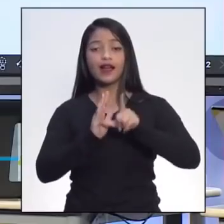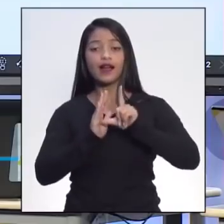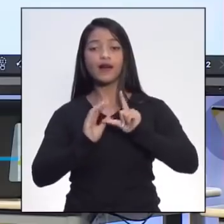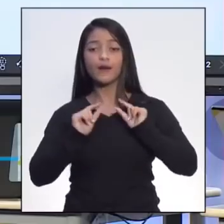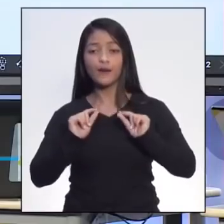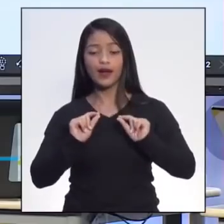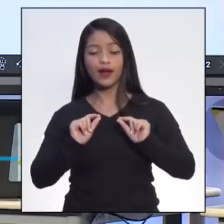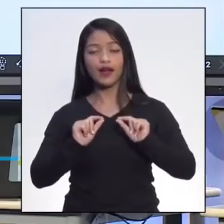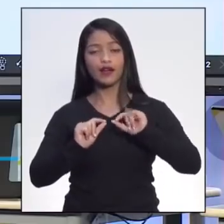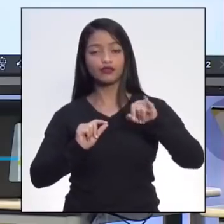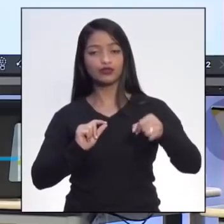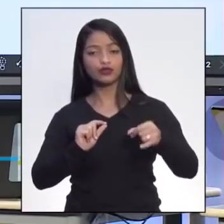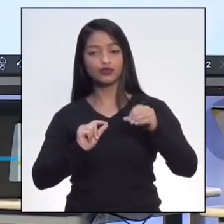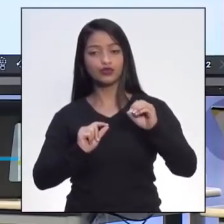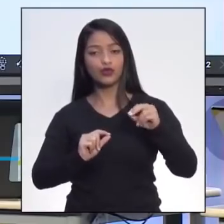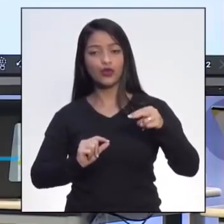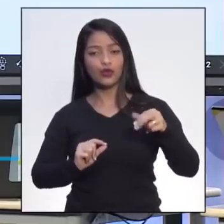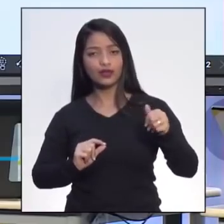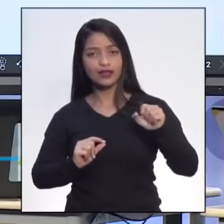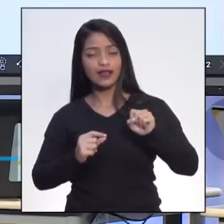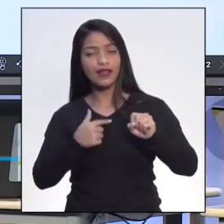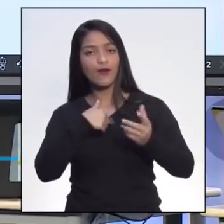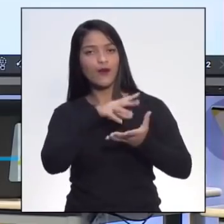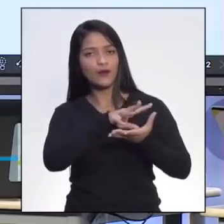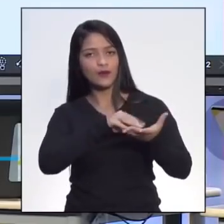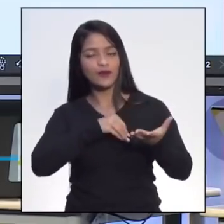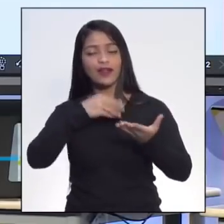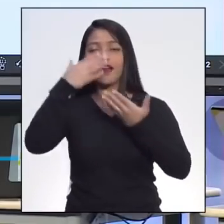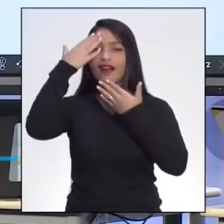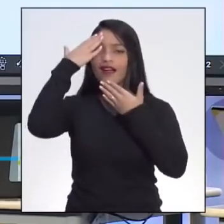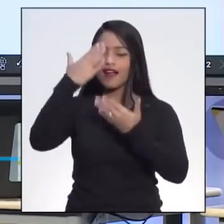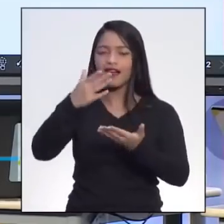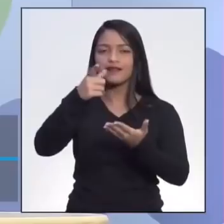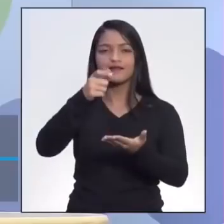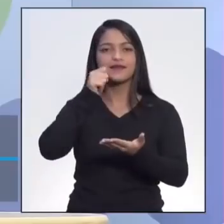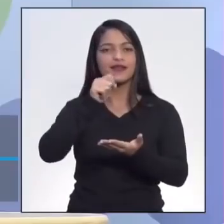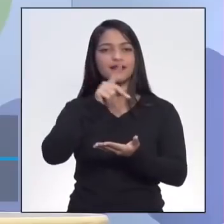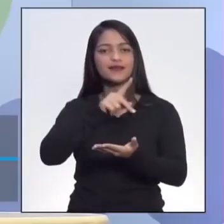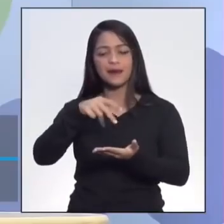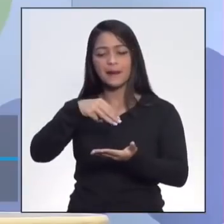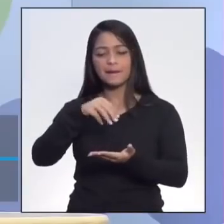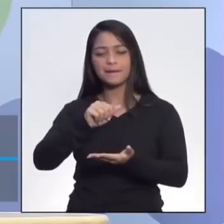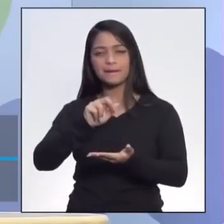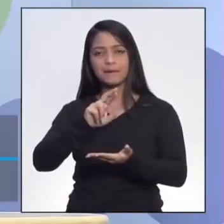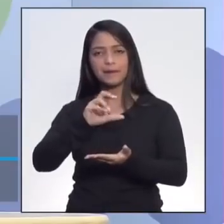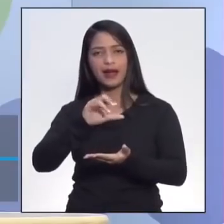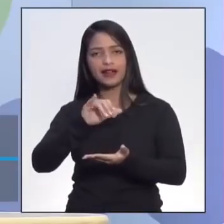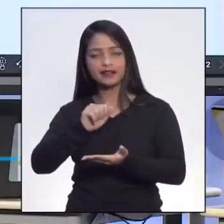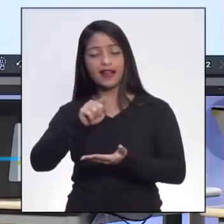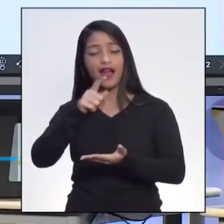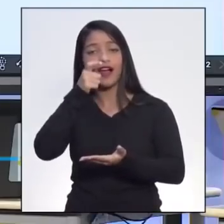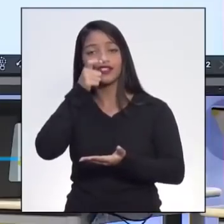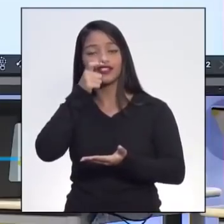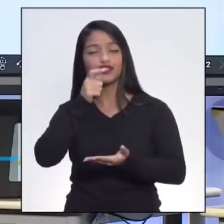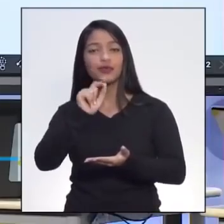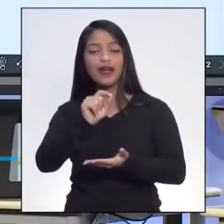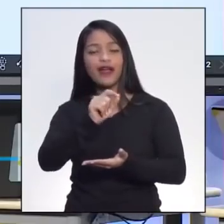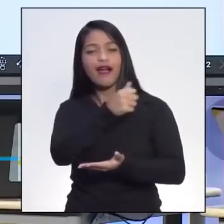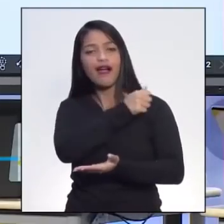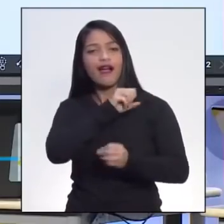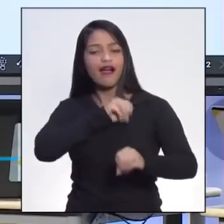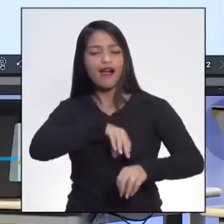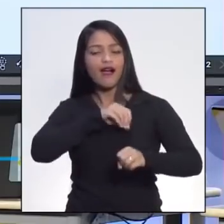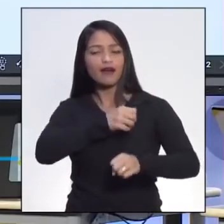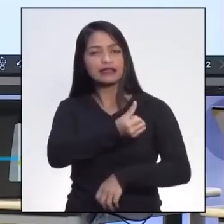do que o Jonas fez e eu também vou agradecer a professora Márcia. Ela assiste nossas aulas do 6º e 7º e ela andou conversando um pouco comigo nesse final